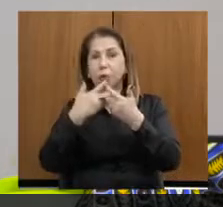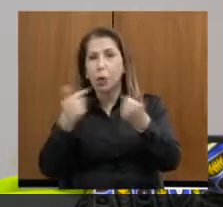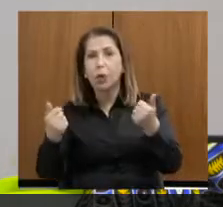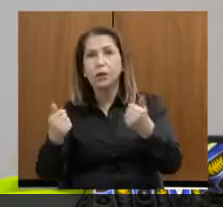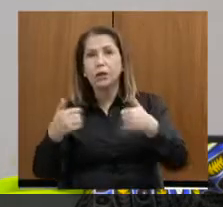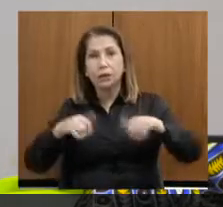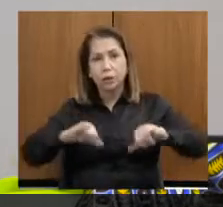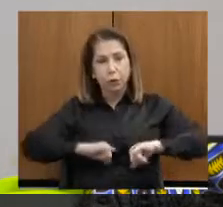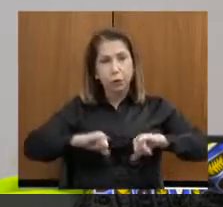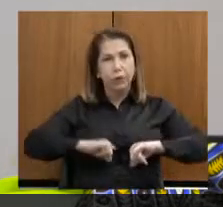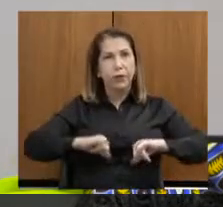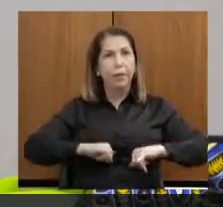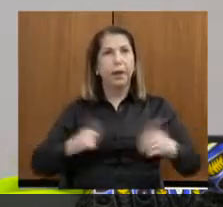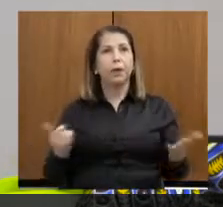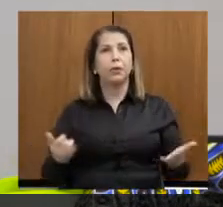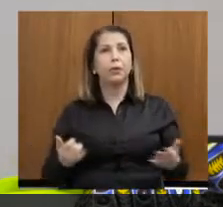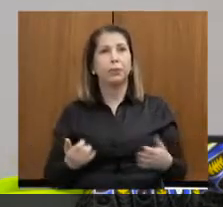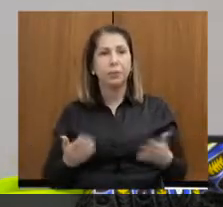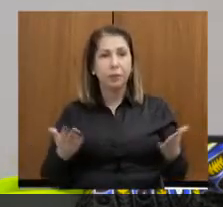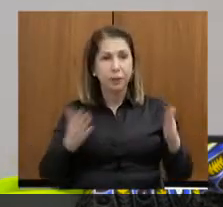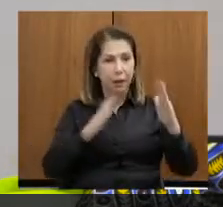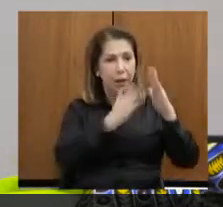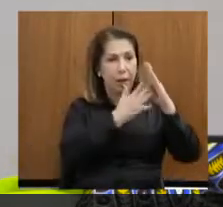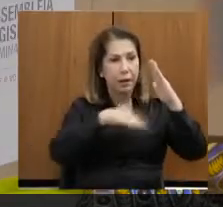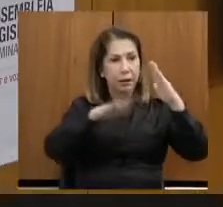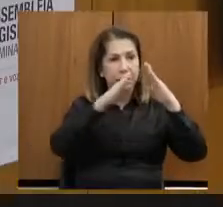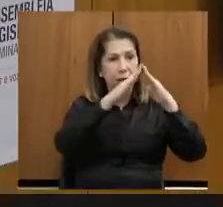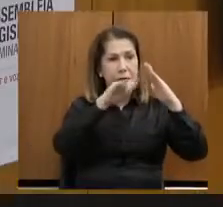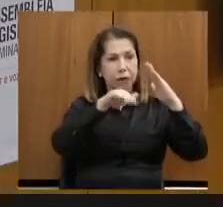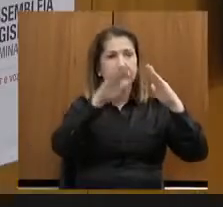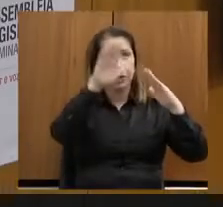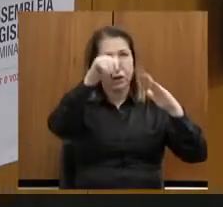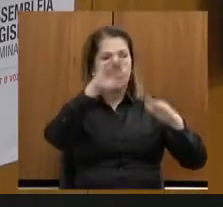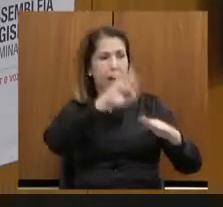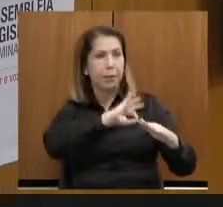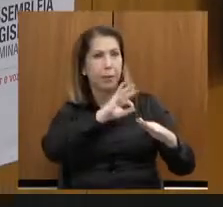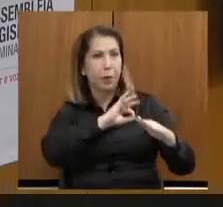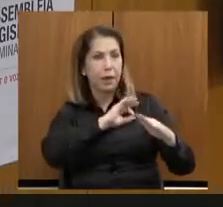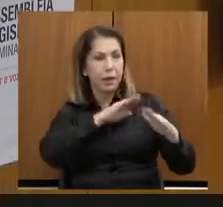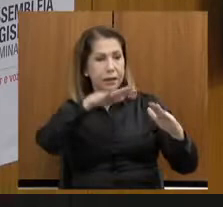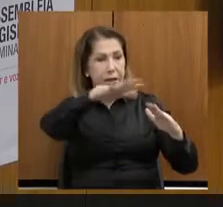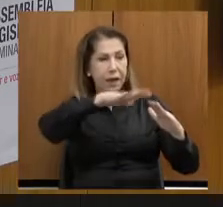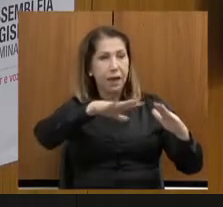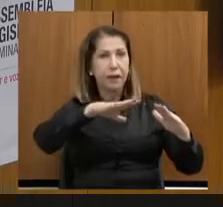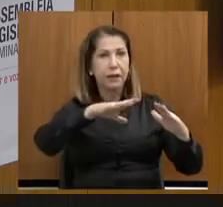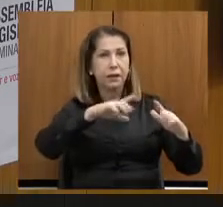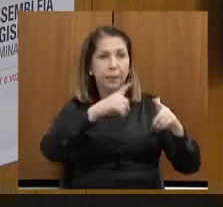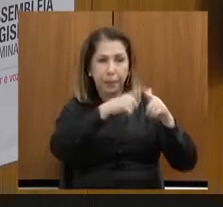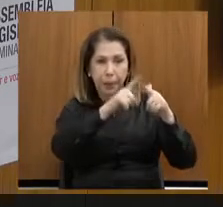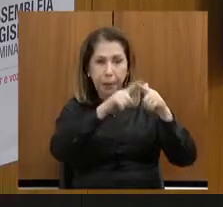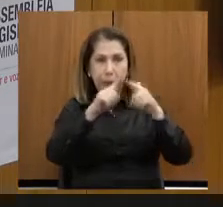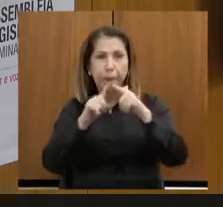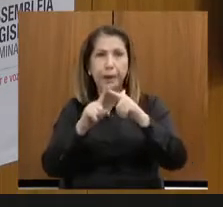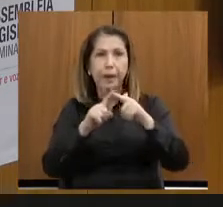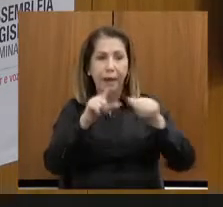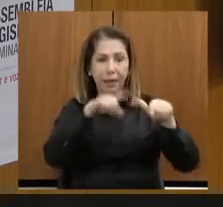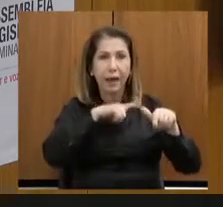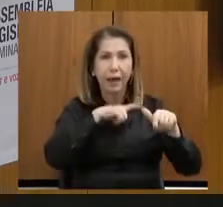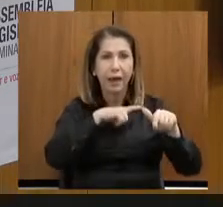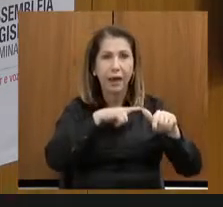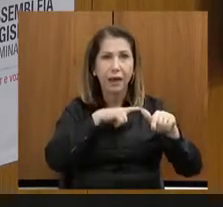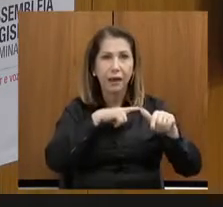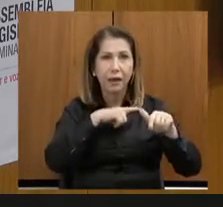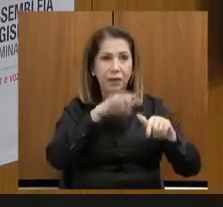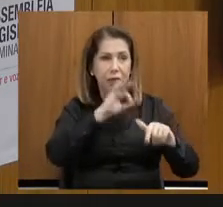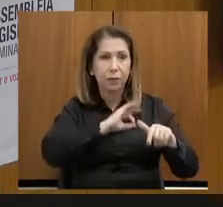eu trouxe chamar a polícia desde um território em conflito não é a